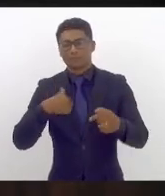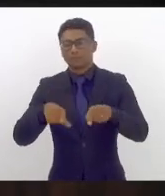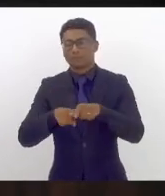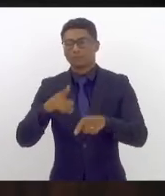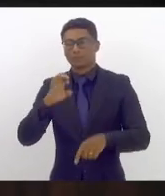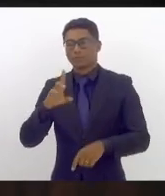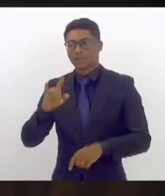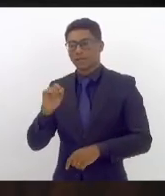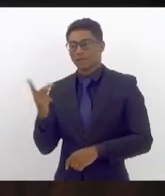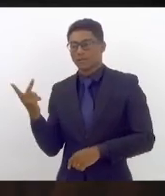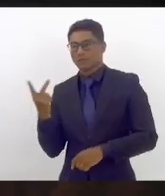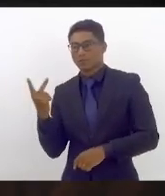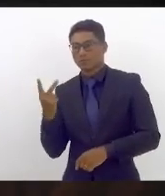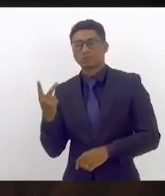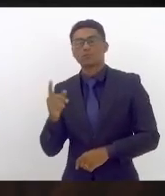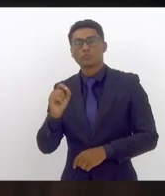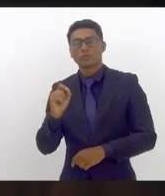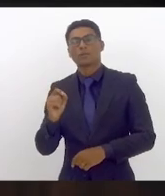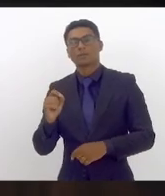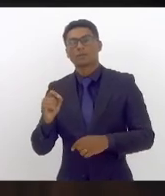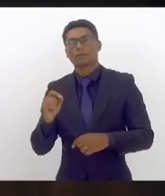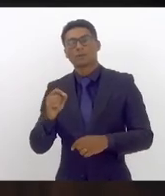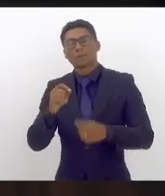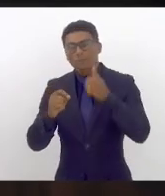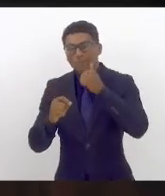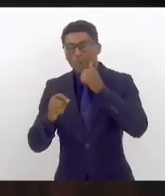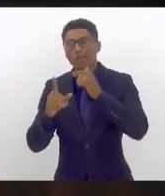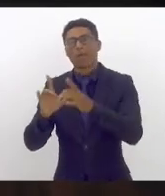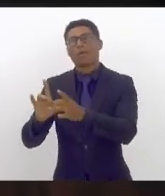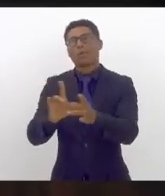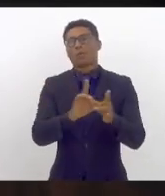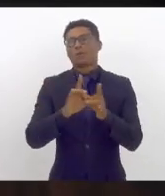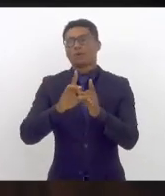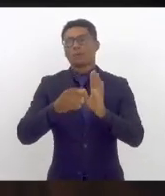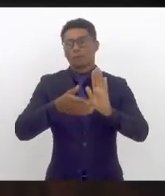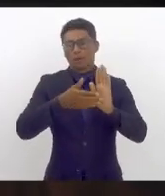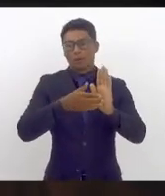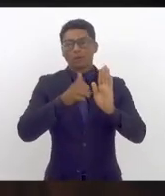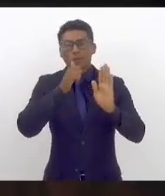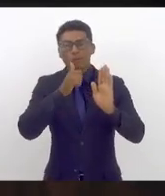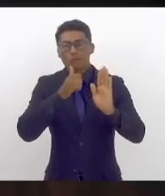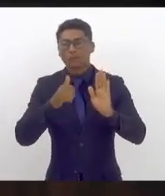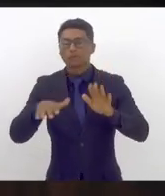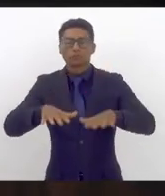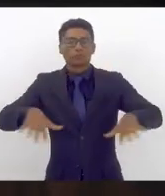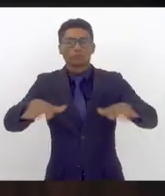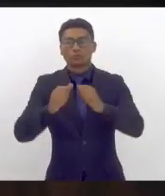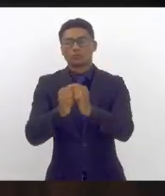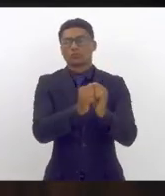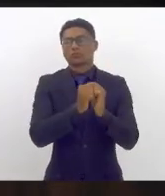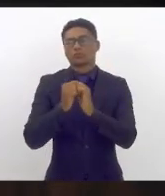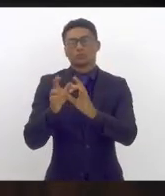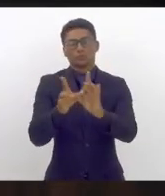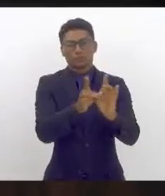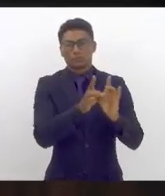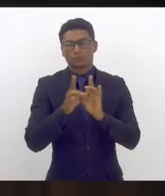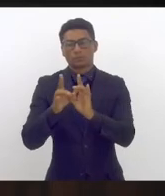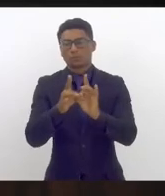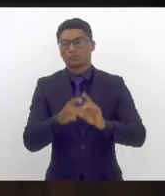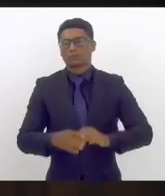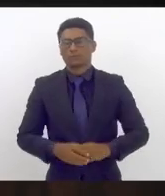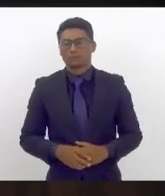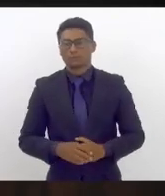Célia aqui nós mulheres somos muito unânimes na pauta de mulher somos todas juntas e Unidas né na